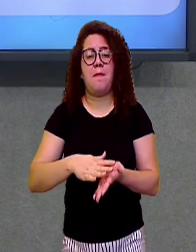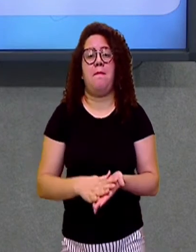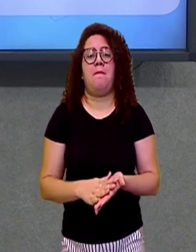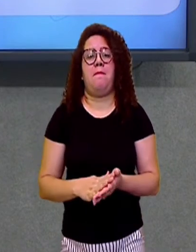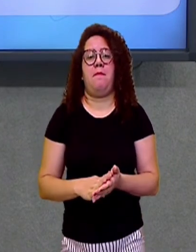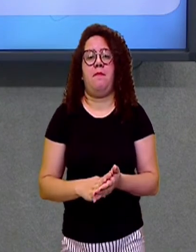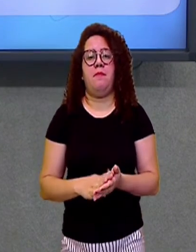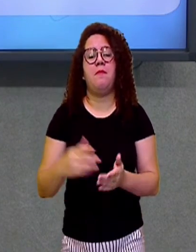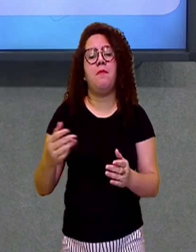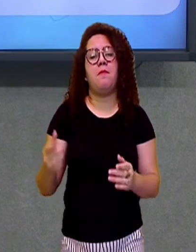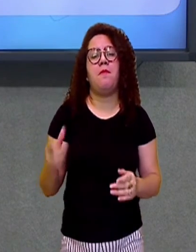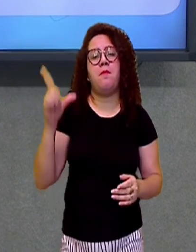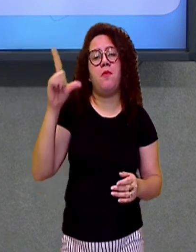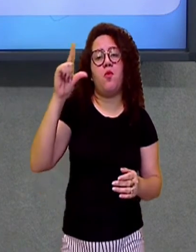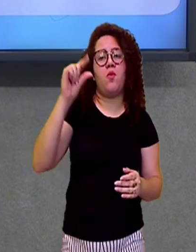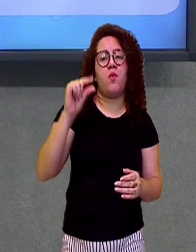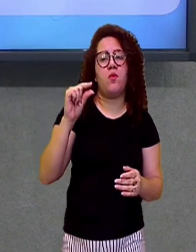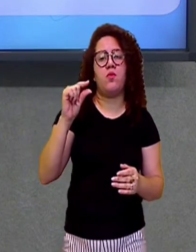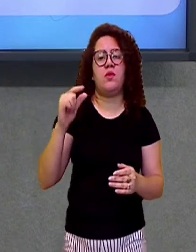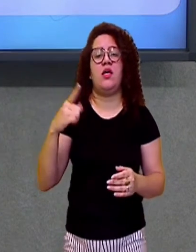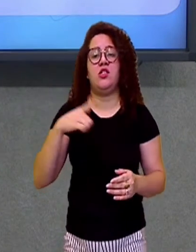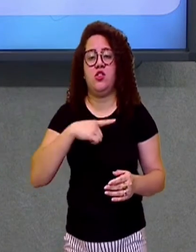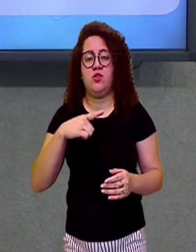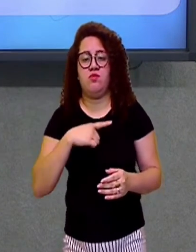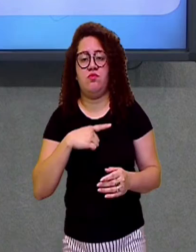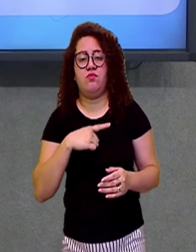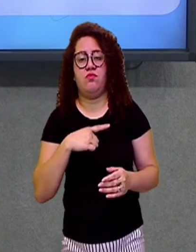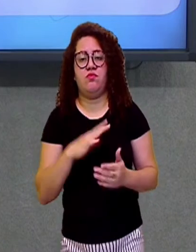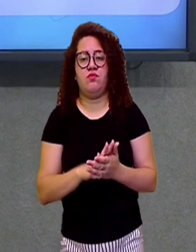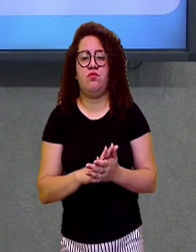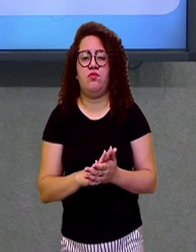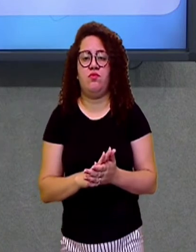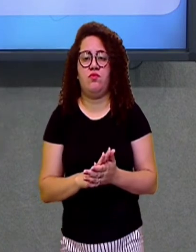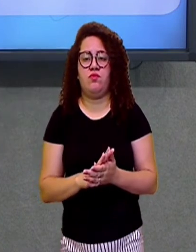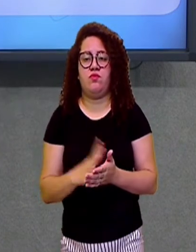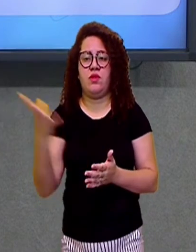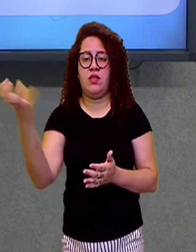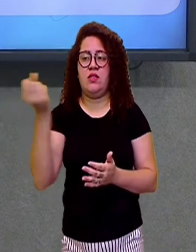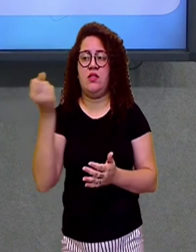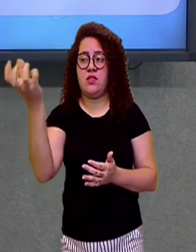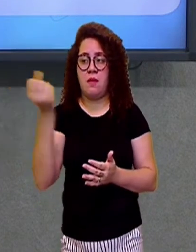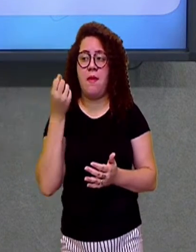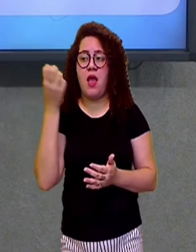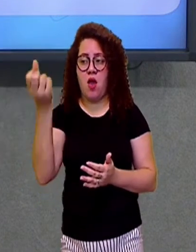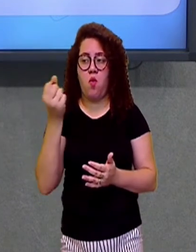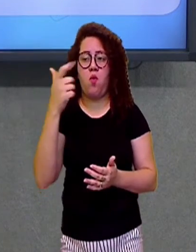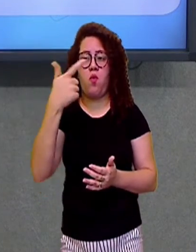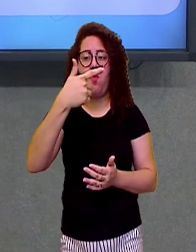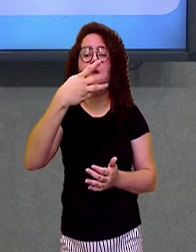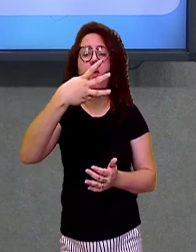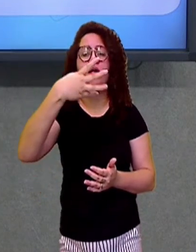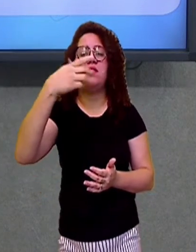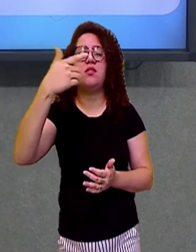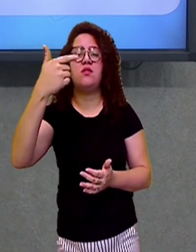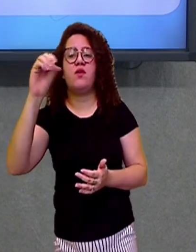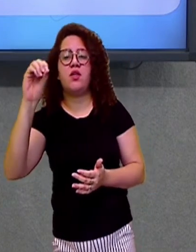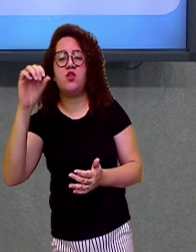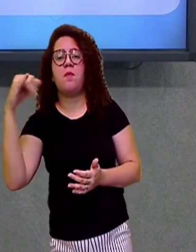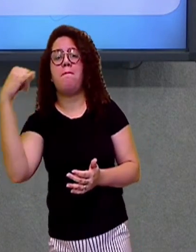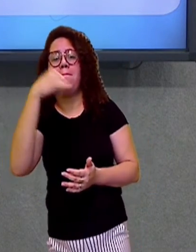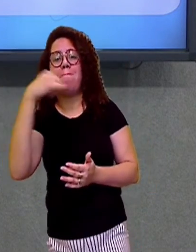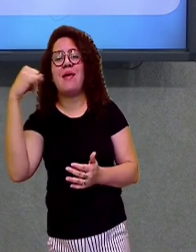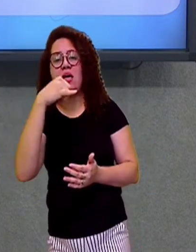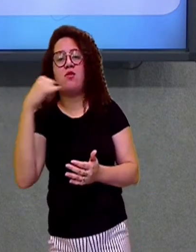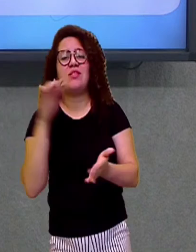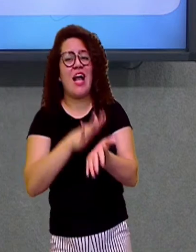que tinha, né, como mesada. Então, eu peguei o valor que ele recebeu de mesada, 420, menos o